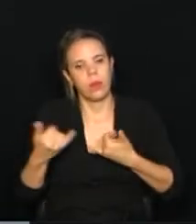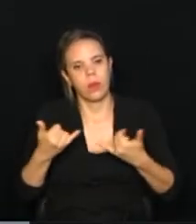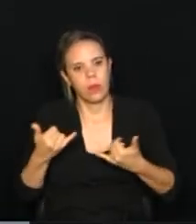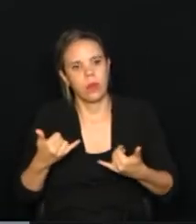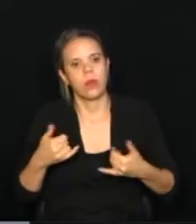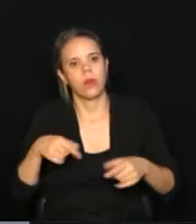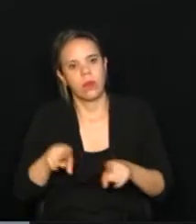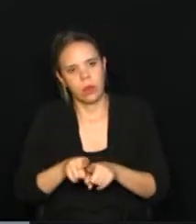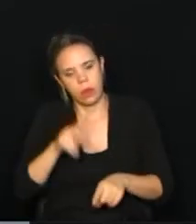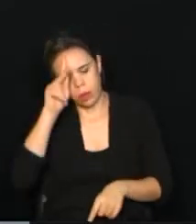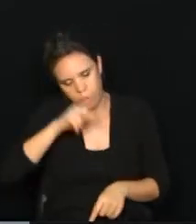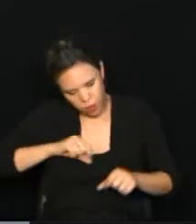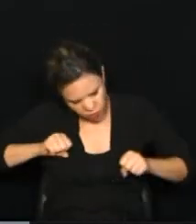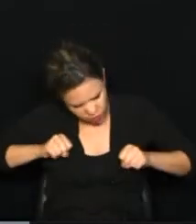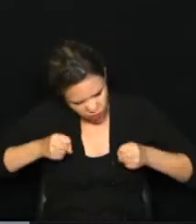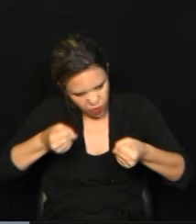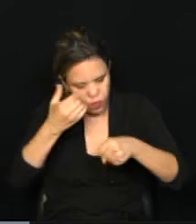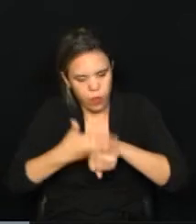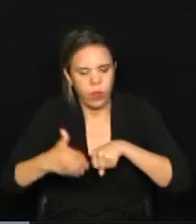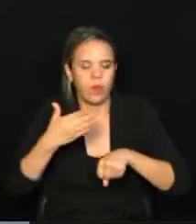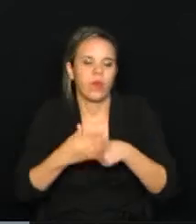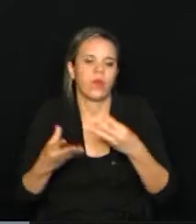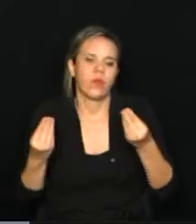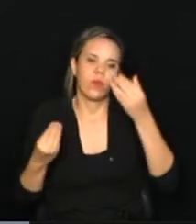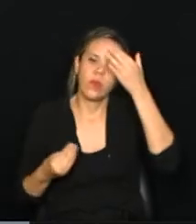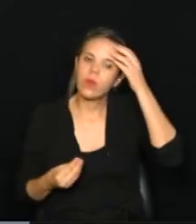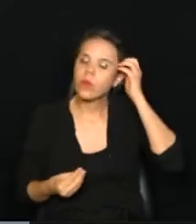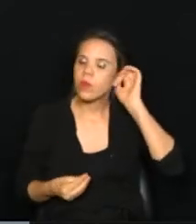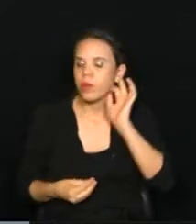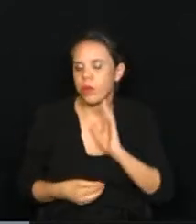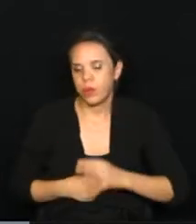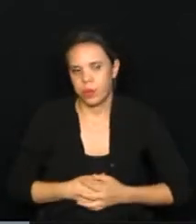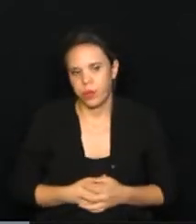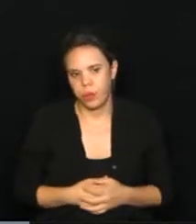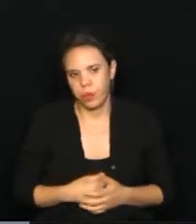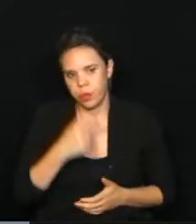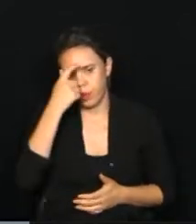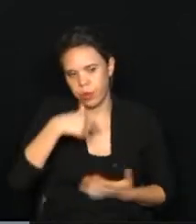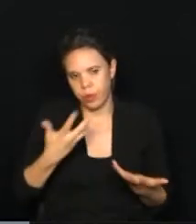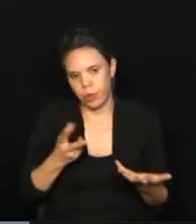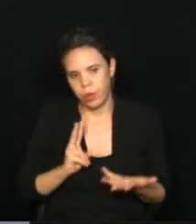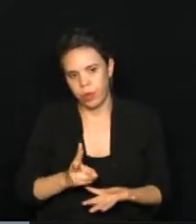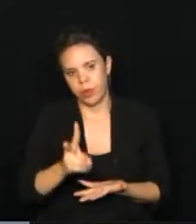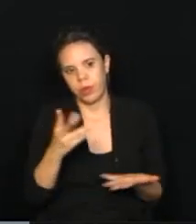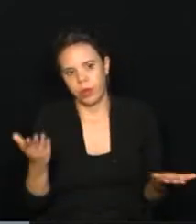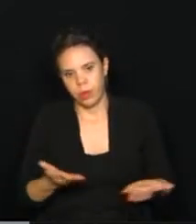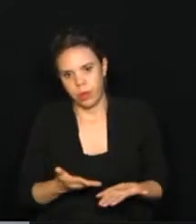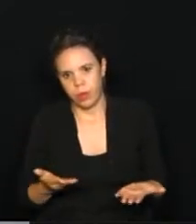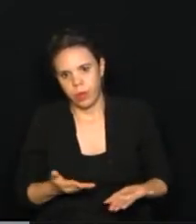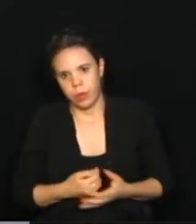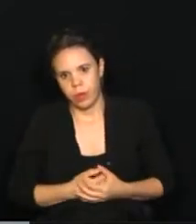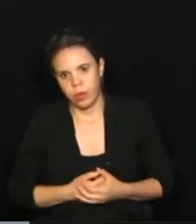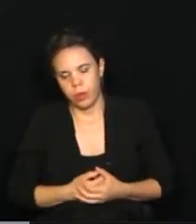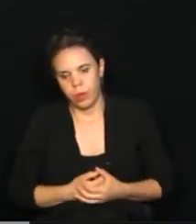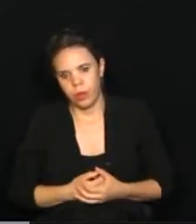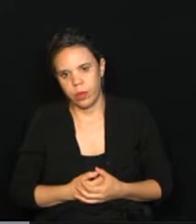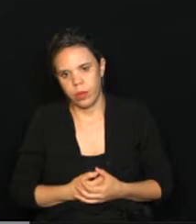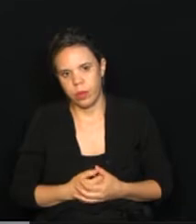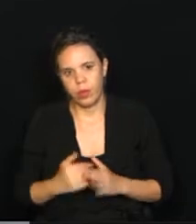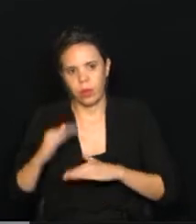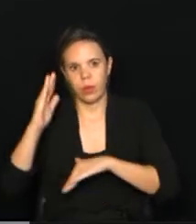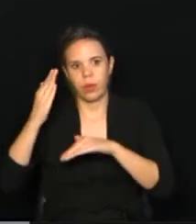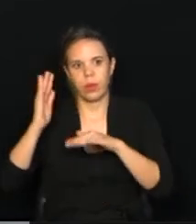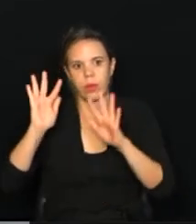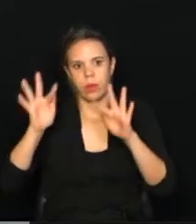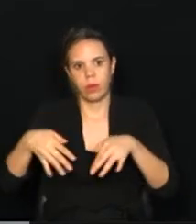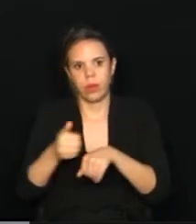me cobro muito, eu treino muito, eu me dedico muito e eu quero manter agora, daqui para cima, até o final da